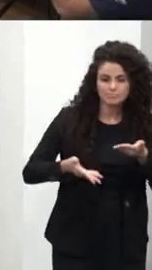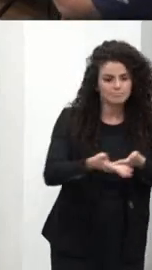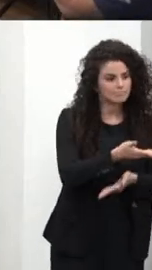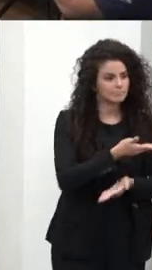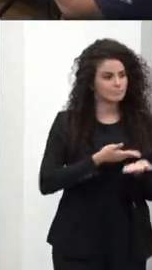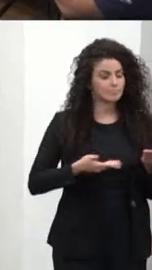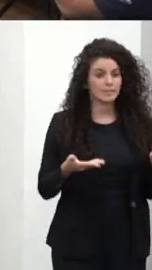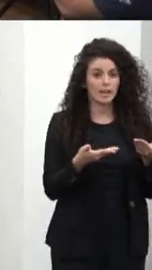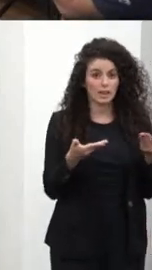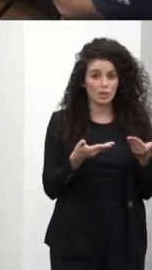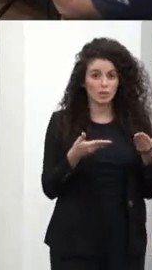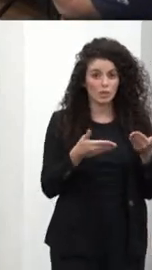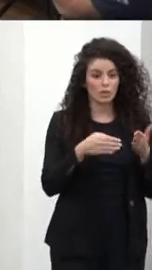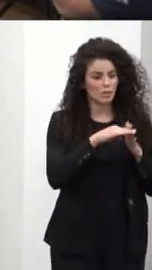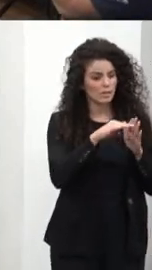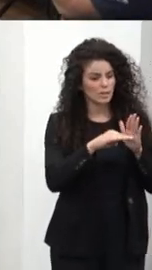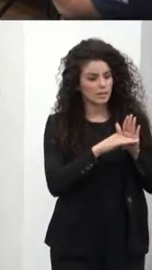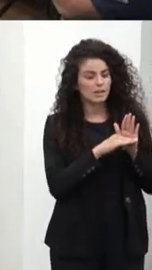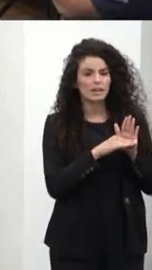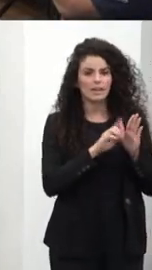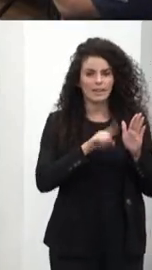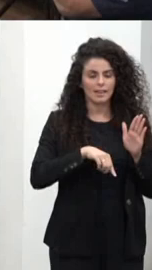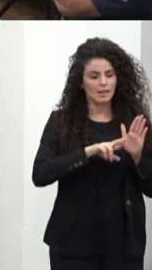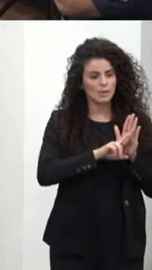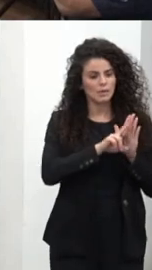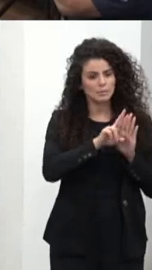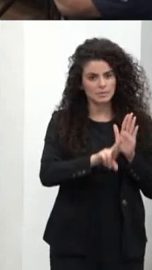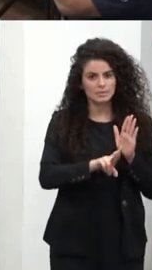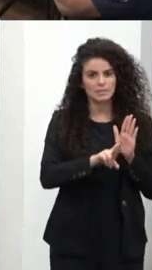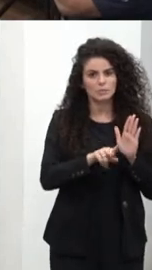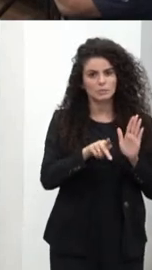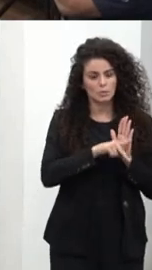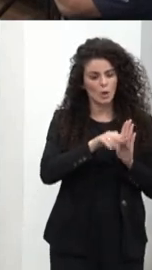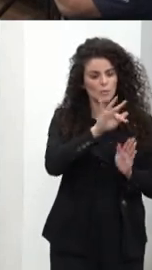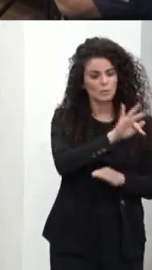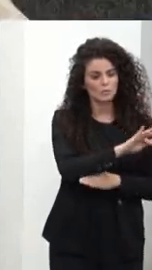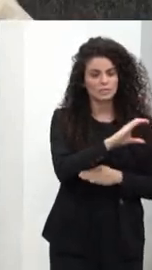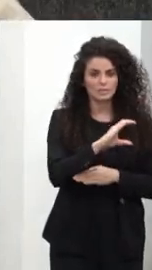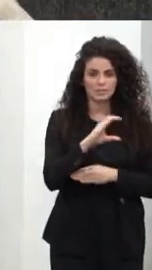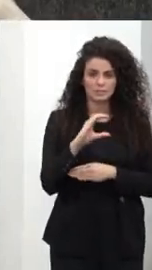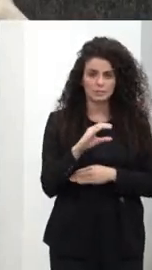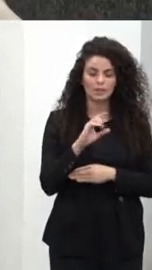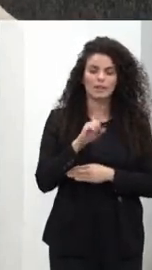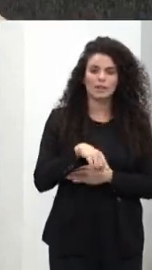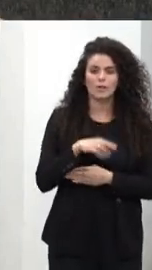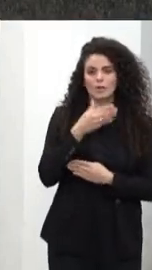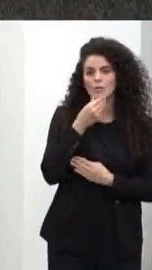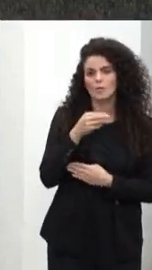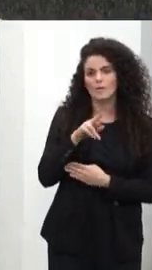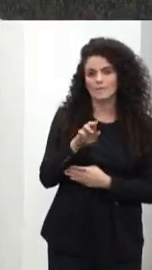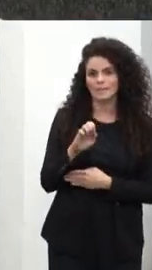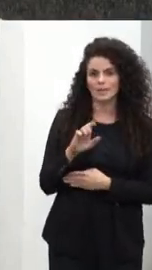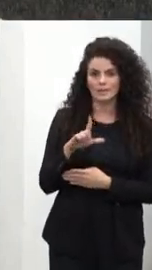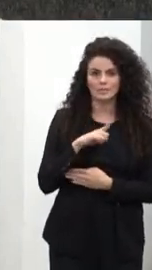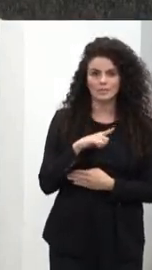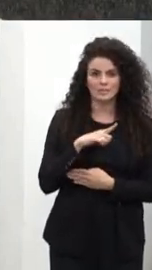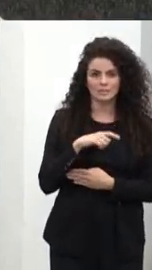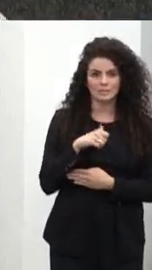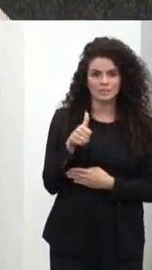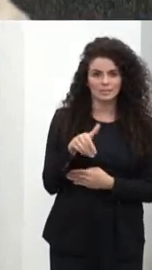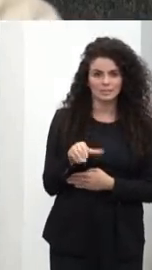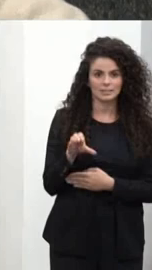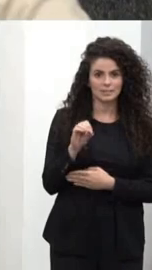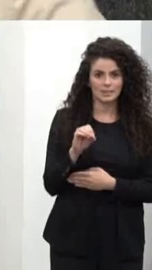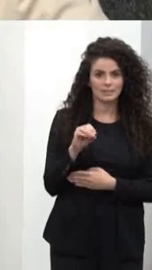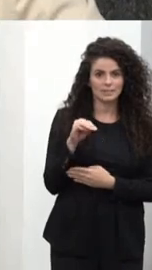representante da Fundação Catarinense cultura Sr Rafael Nogueira que vai ter 10 minutos para sua apresentação